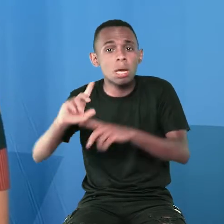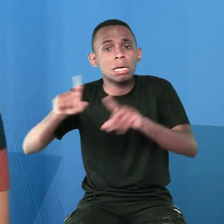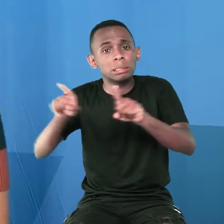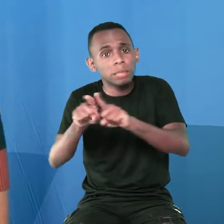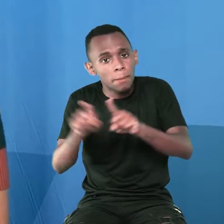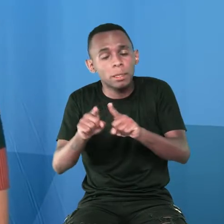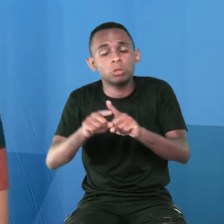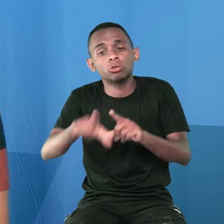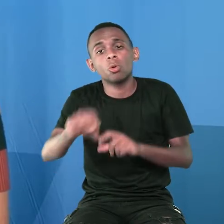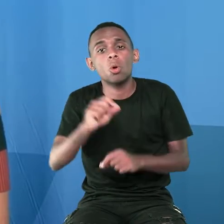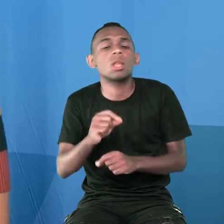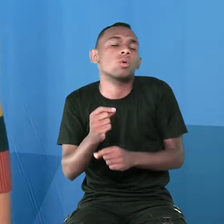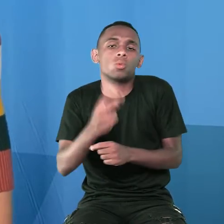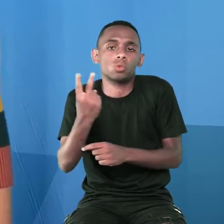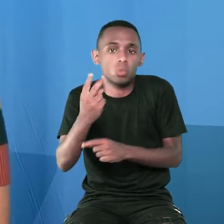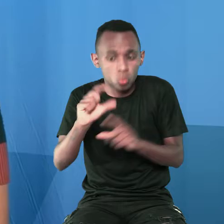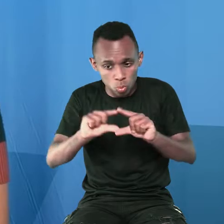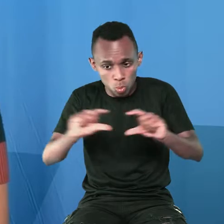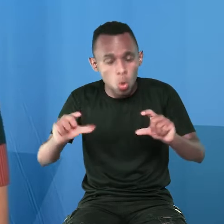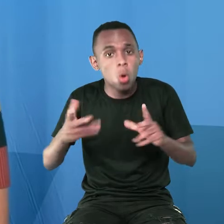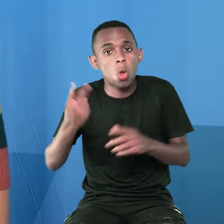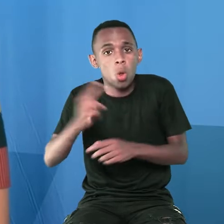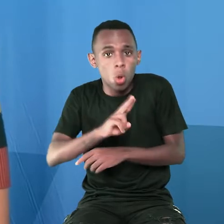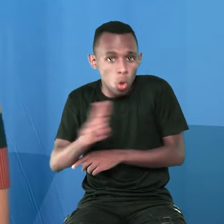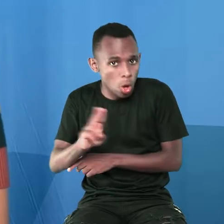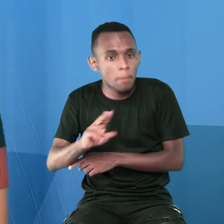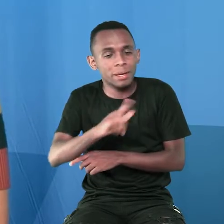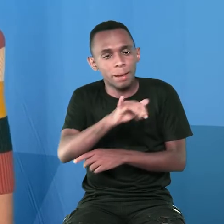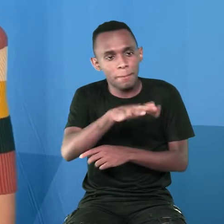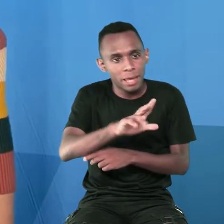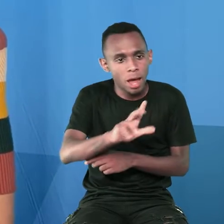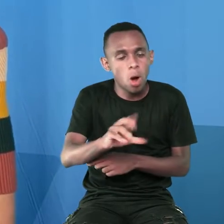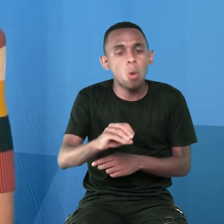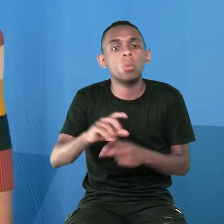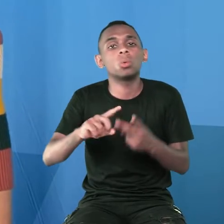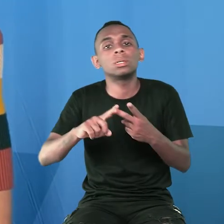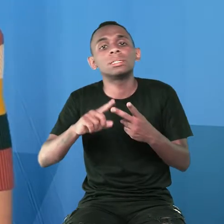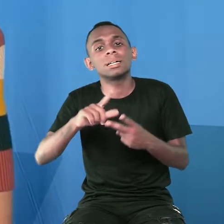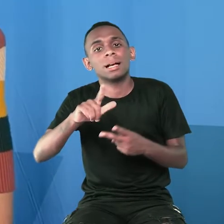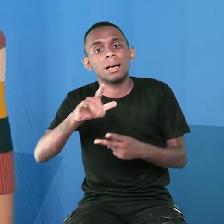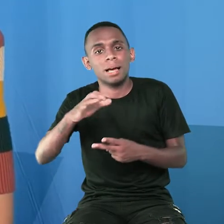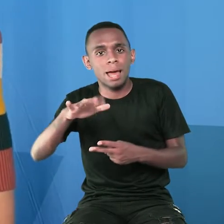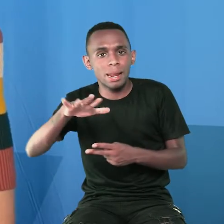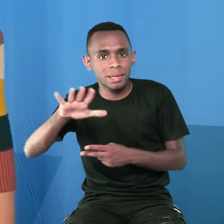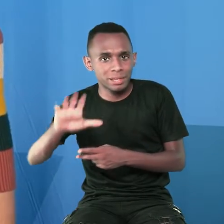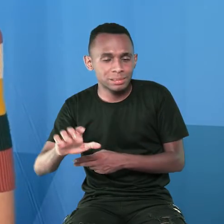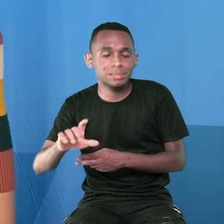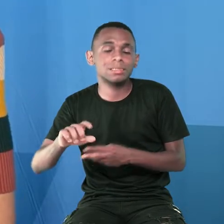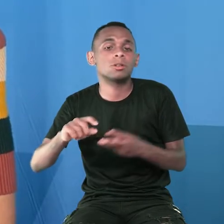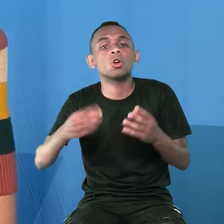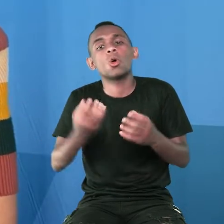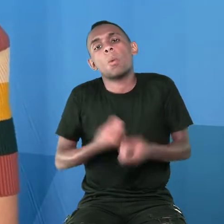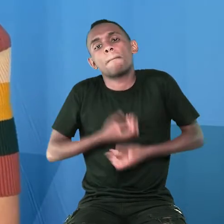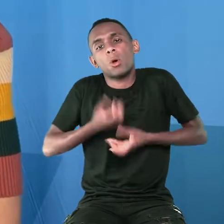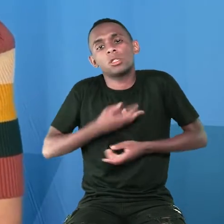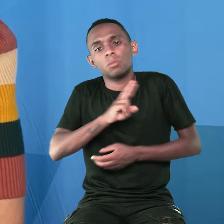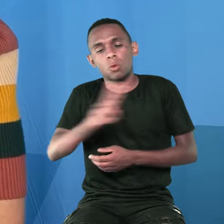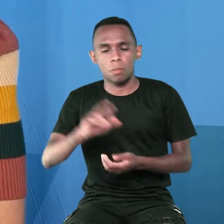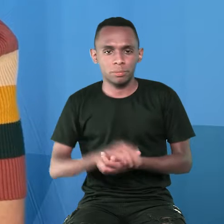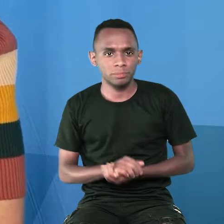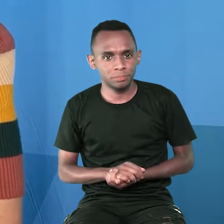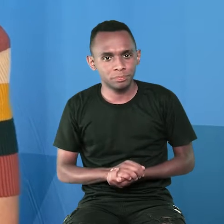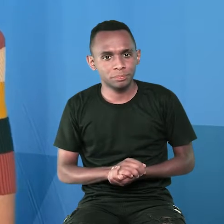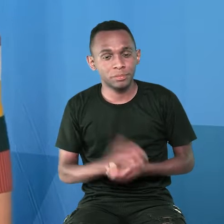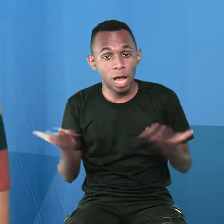Escolheu como sobrenome para os seus 2 filhos, o Gabriel e a Clarice, poesia. Vamos rodar